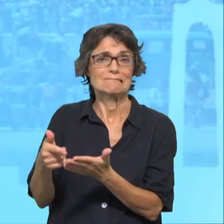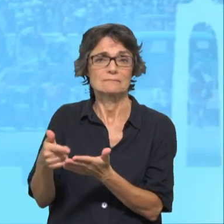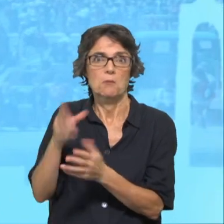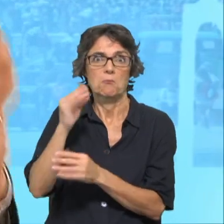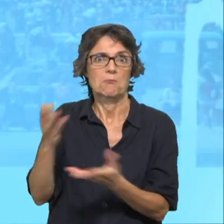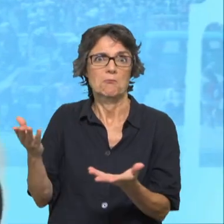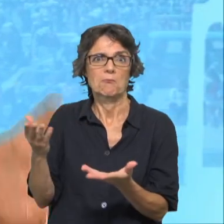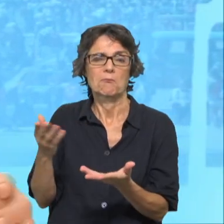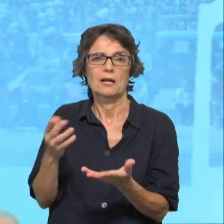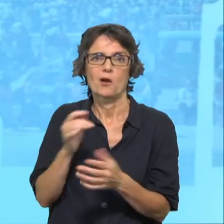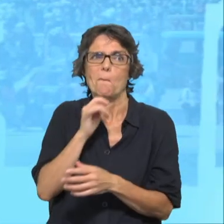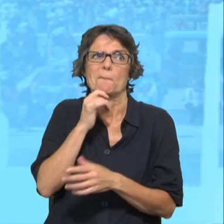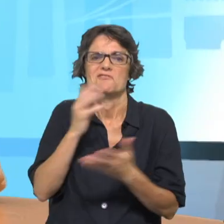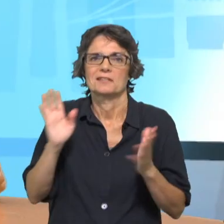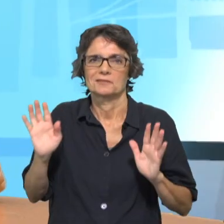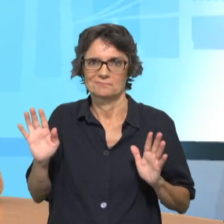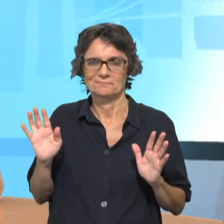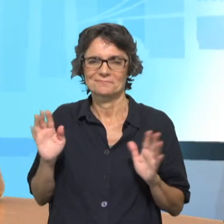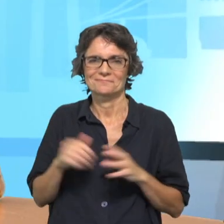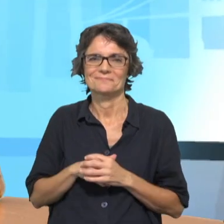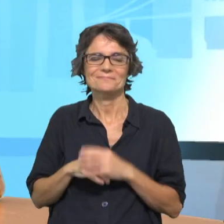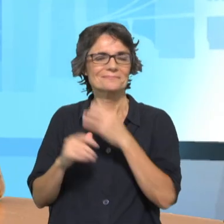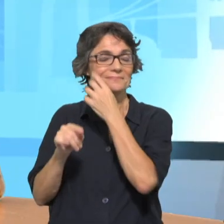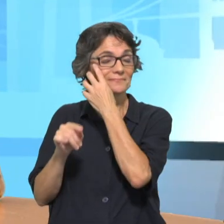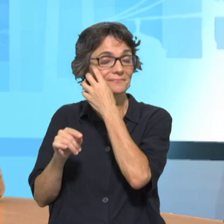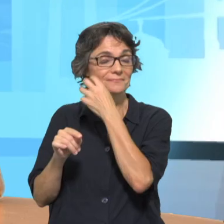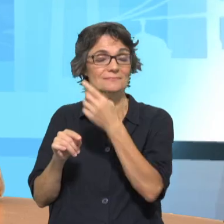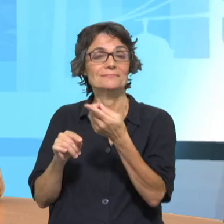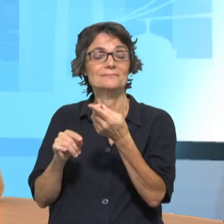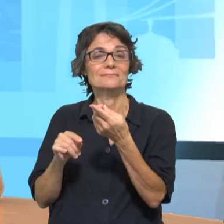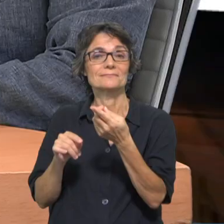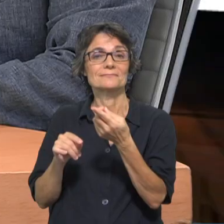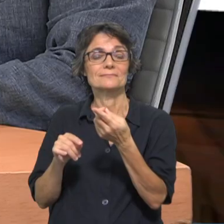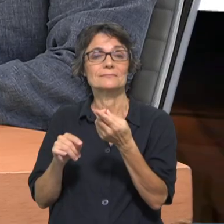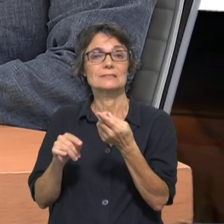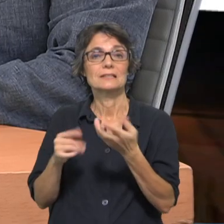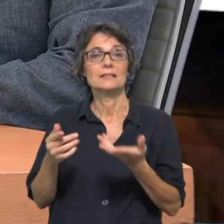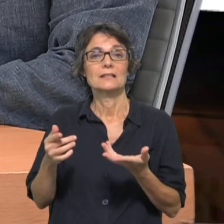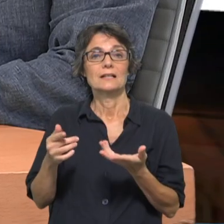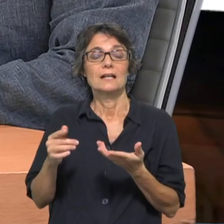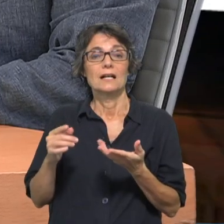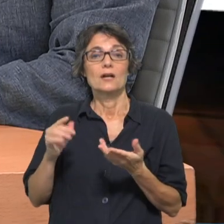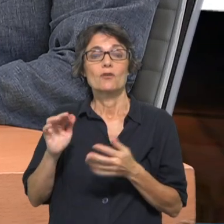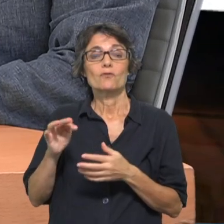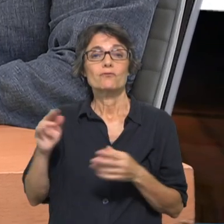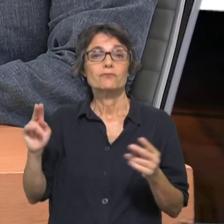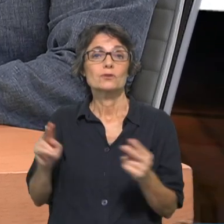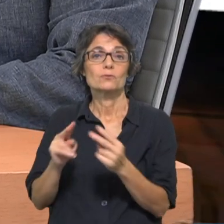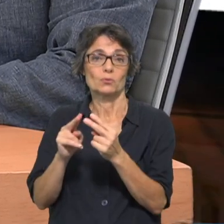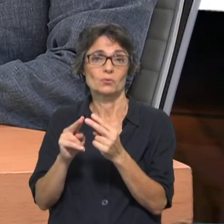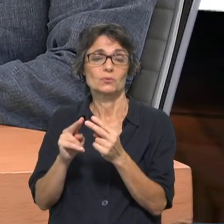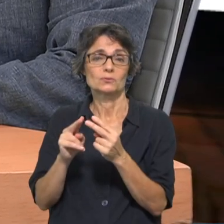da Santíssima Trindade, mas mesmo assim é um mistério que no final do sínodo